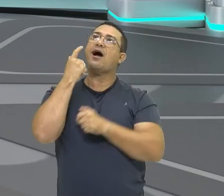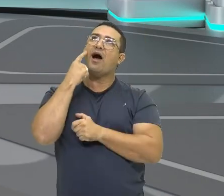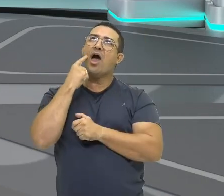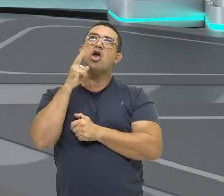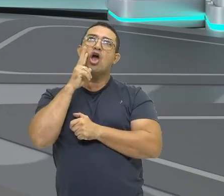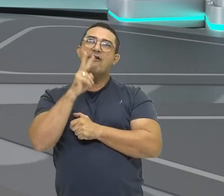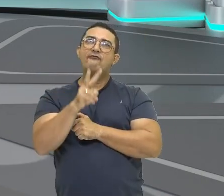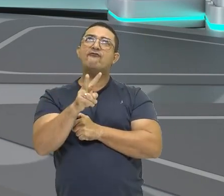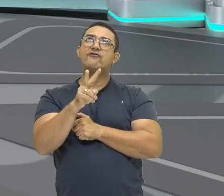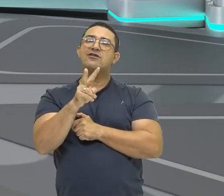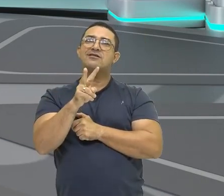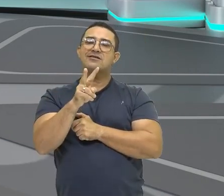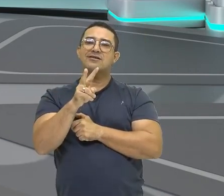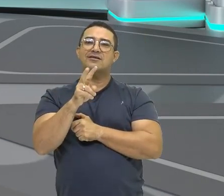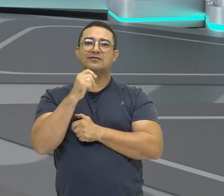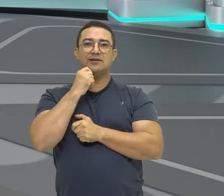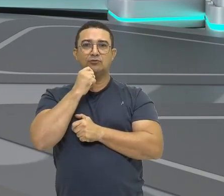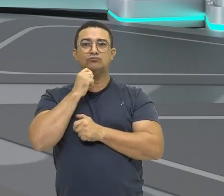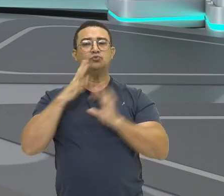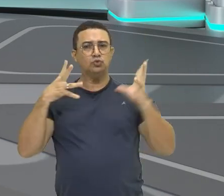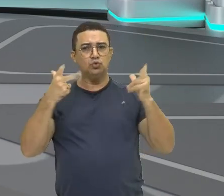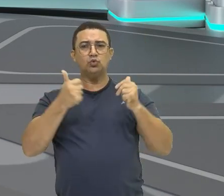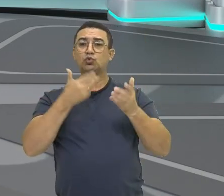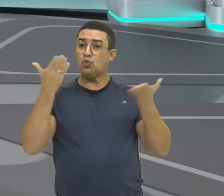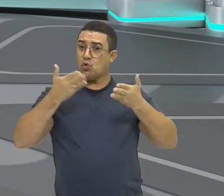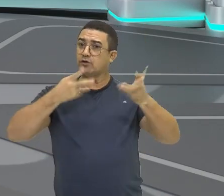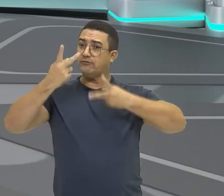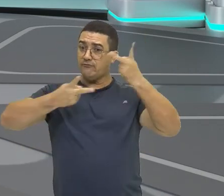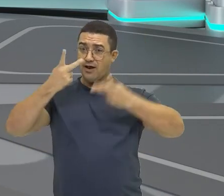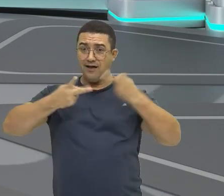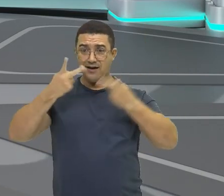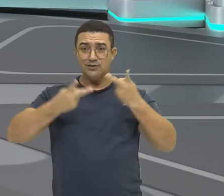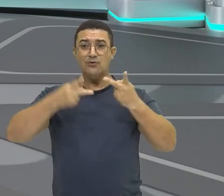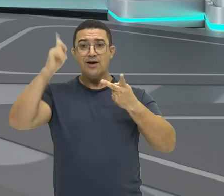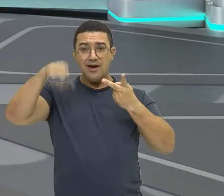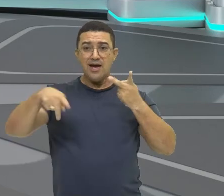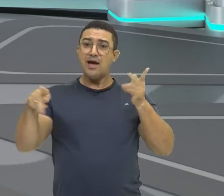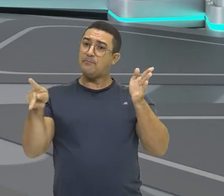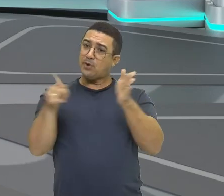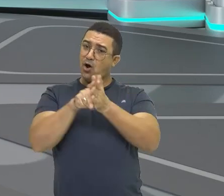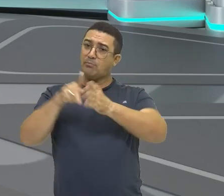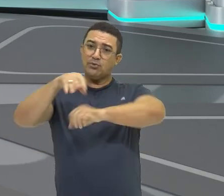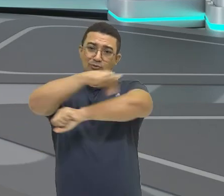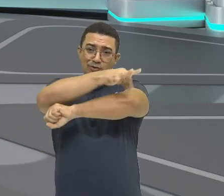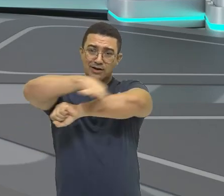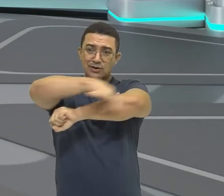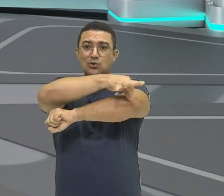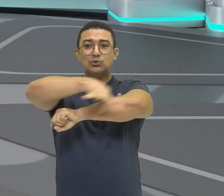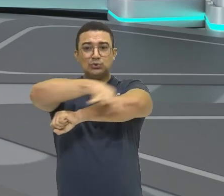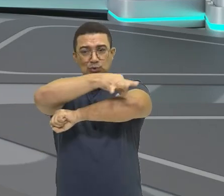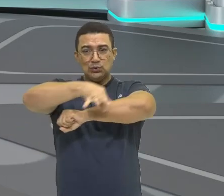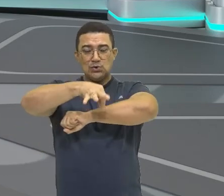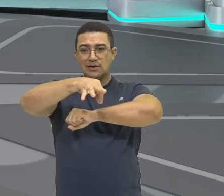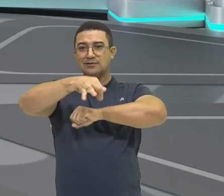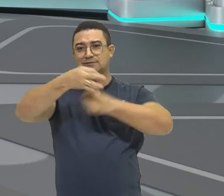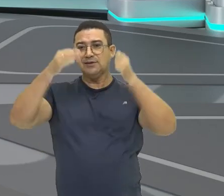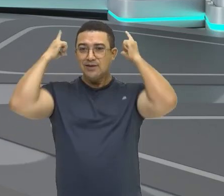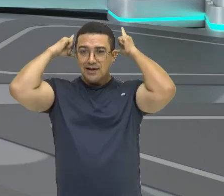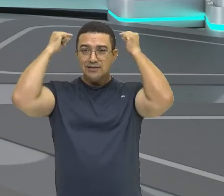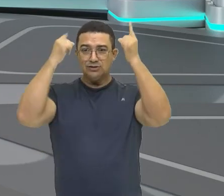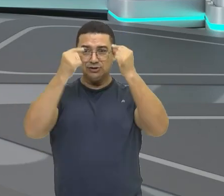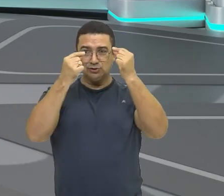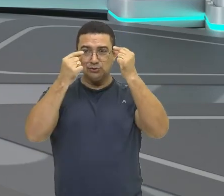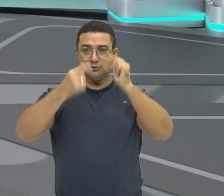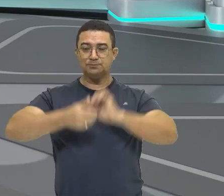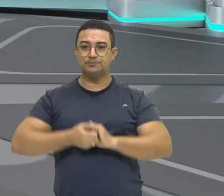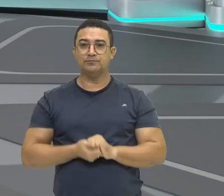um frontão, tudo que foi falado em questão da arquitetura. As esculturas também, não é? Na